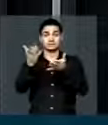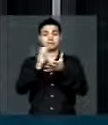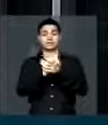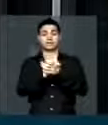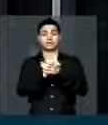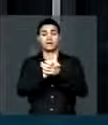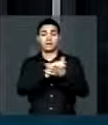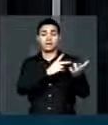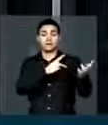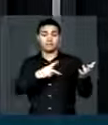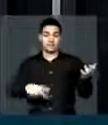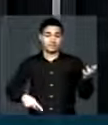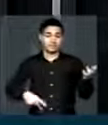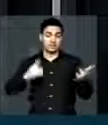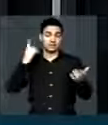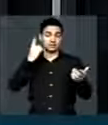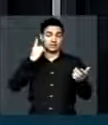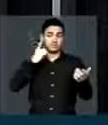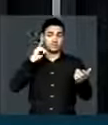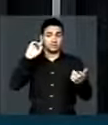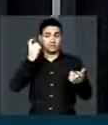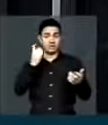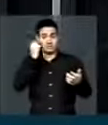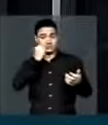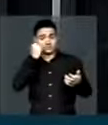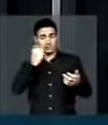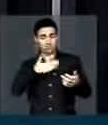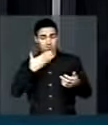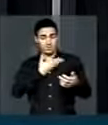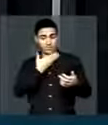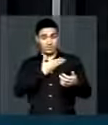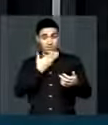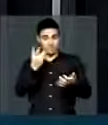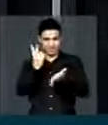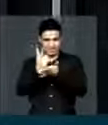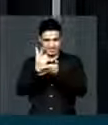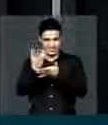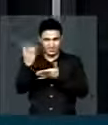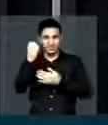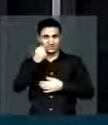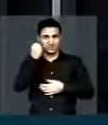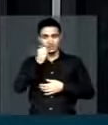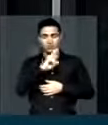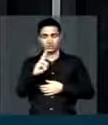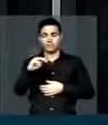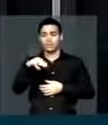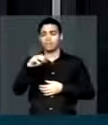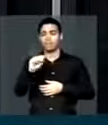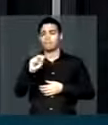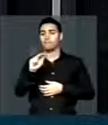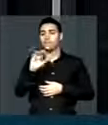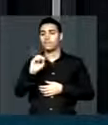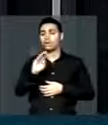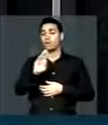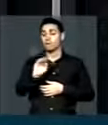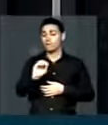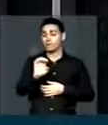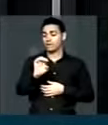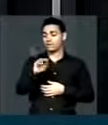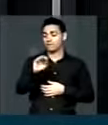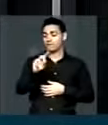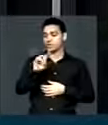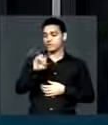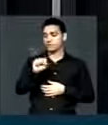o presidente, deputado, ex-senador, meu colega no Senado, Mauro Benevides, que teve essa